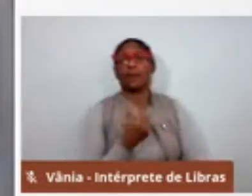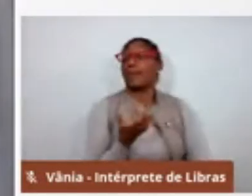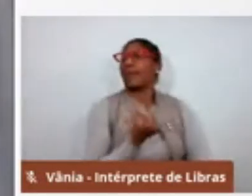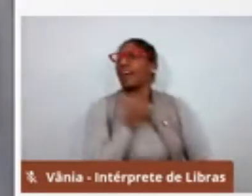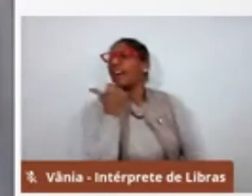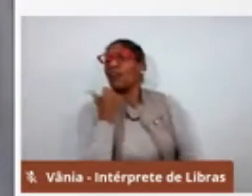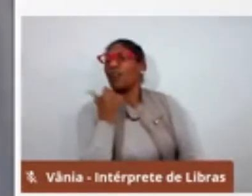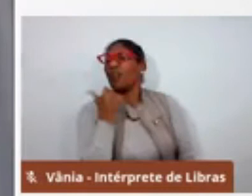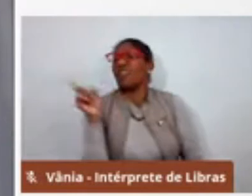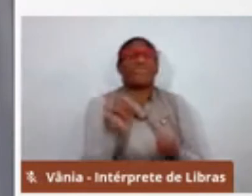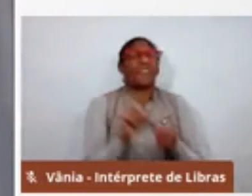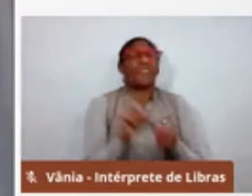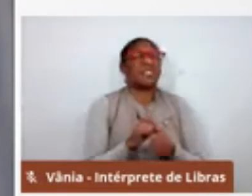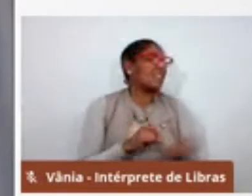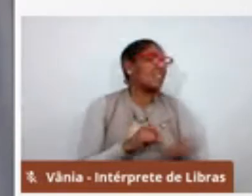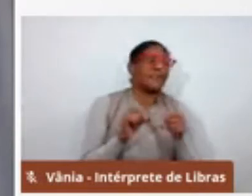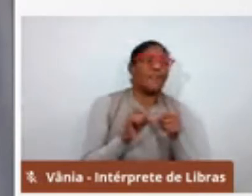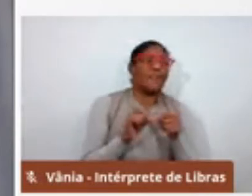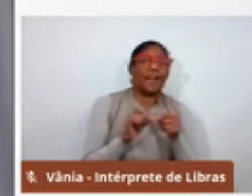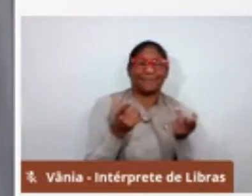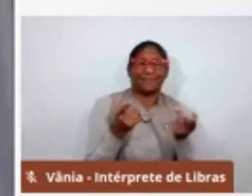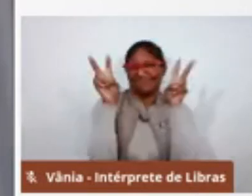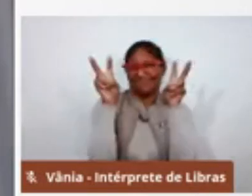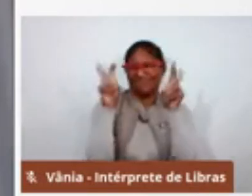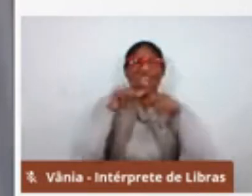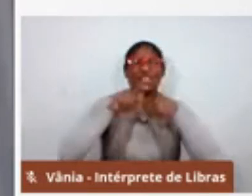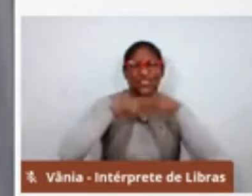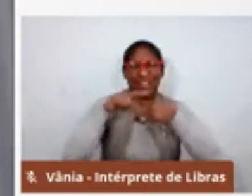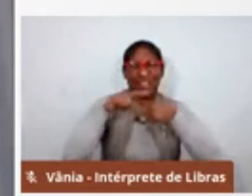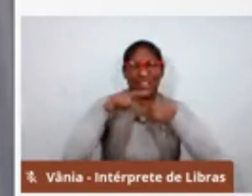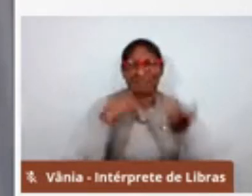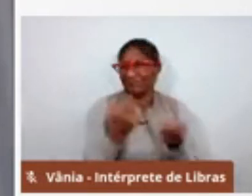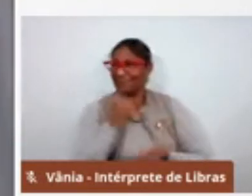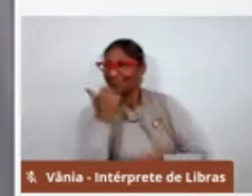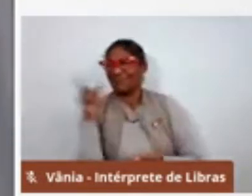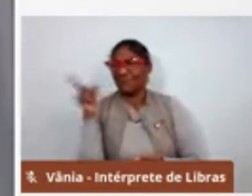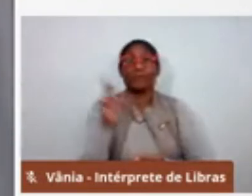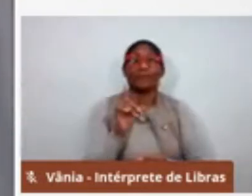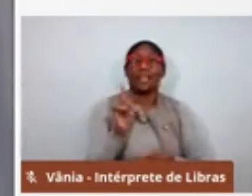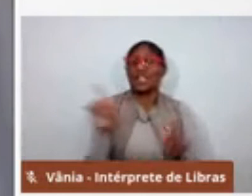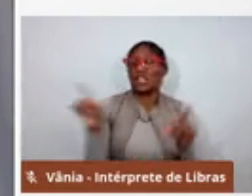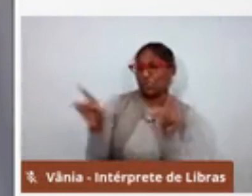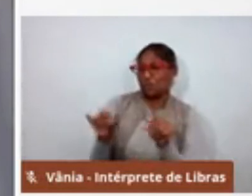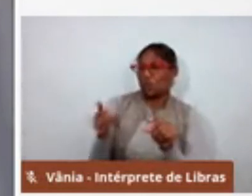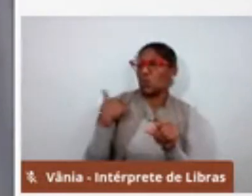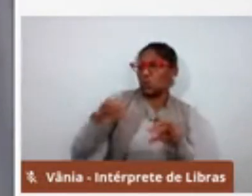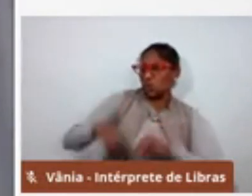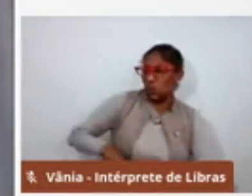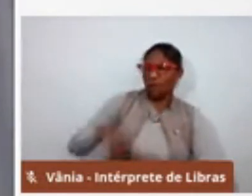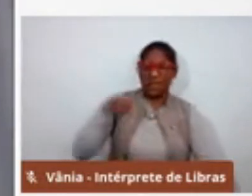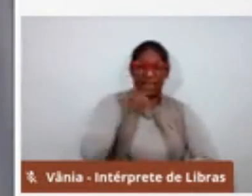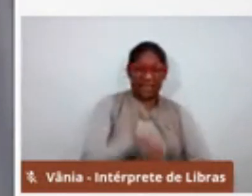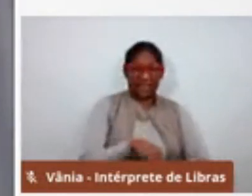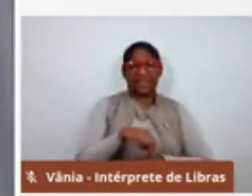o outro fará, e ele fazendo resolve a situação, diminui a incidência, e a gente sofre menos aqui, então deixa